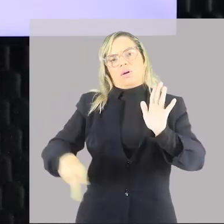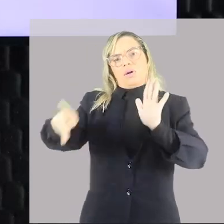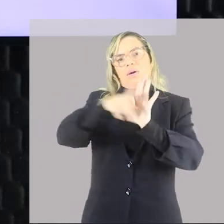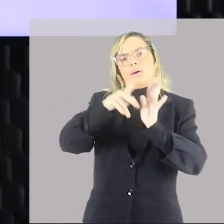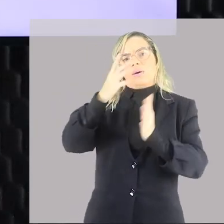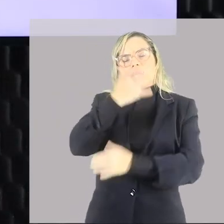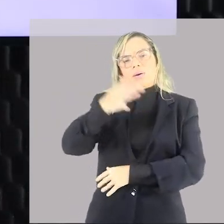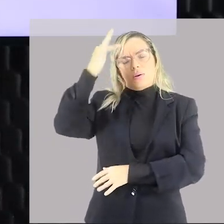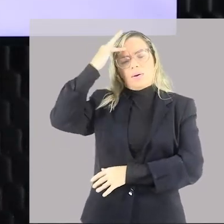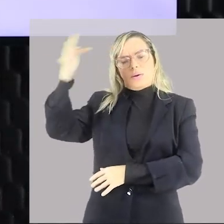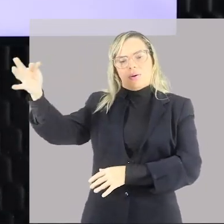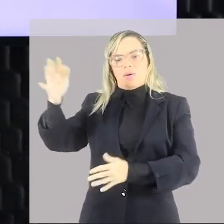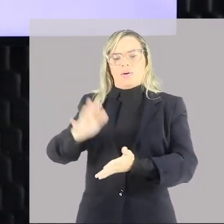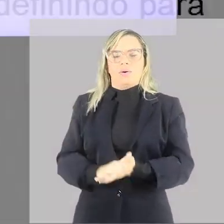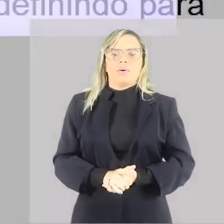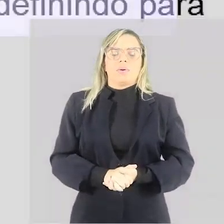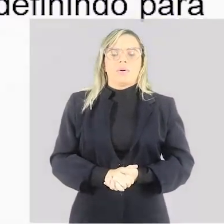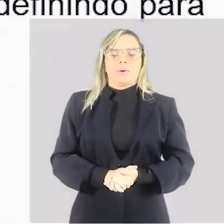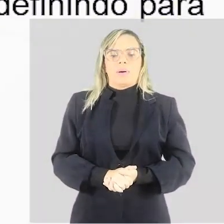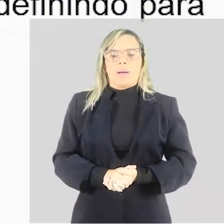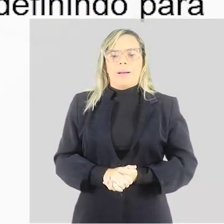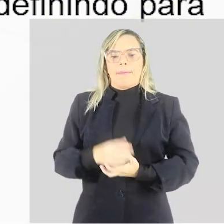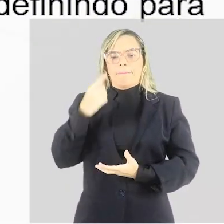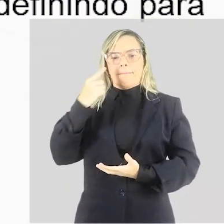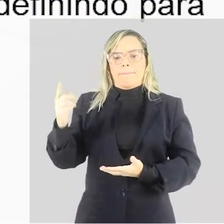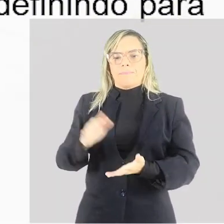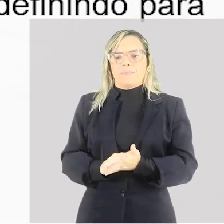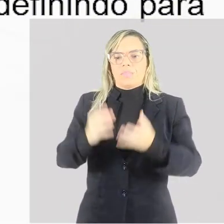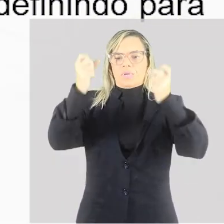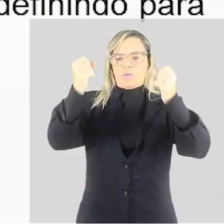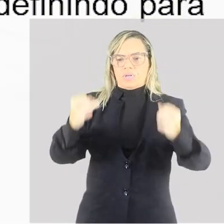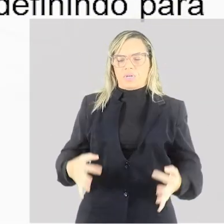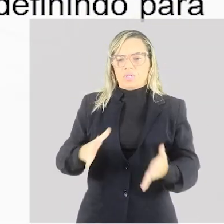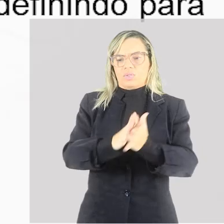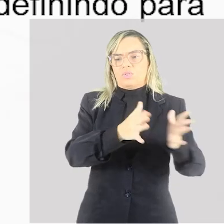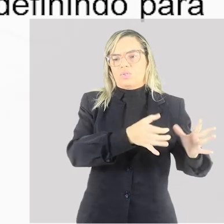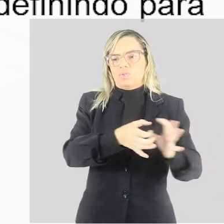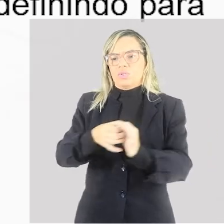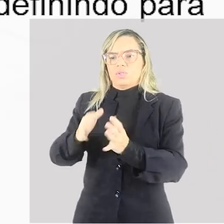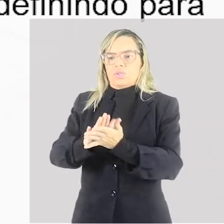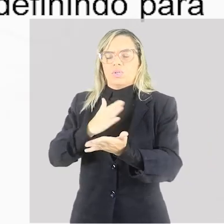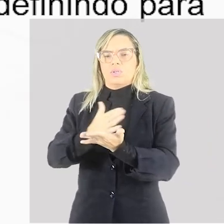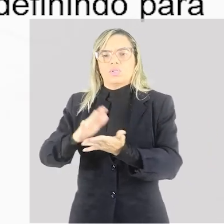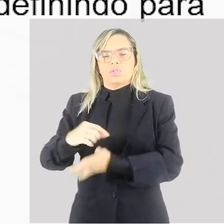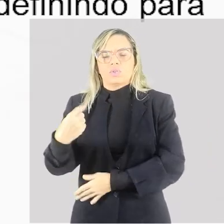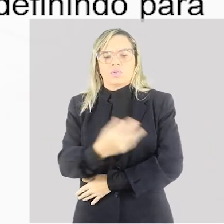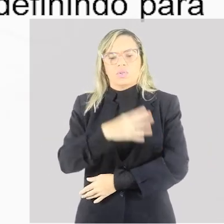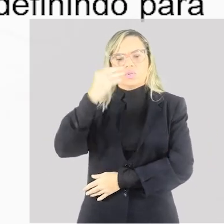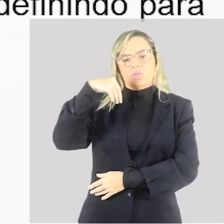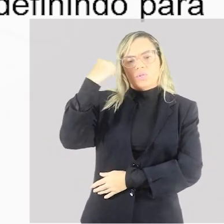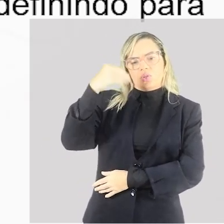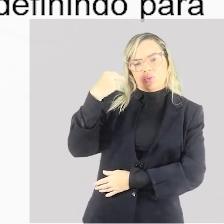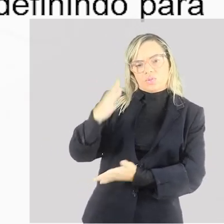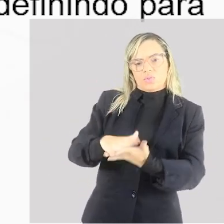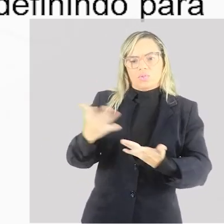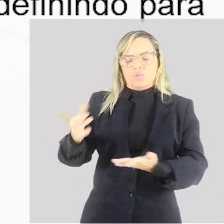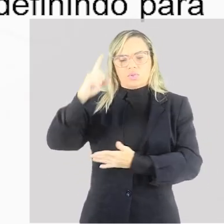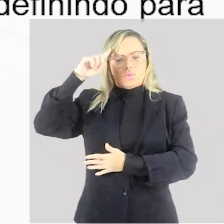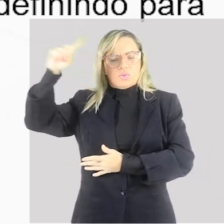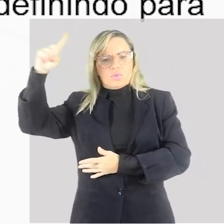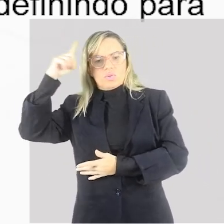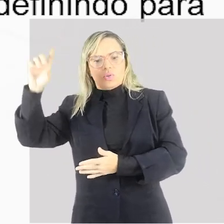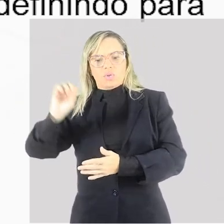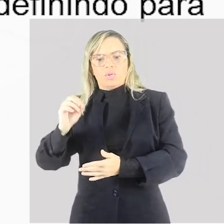filosofia tem dentro dela, certo? É uma explicação da realidade a partir de nossas experiências cotidianas, ou